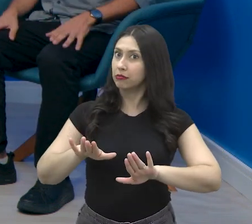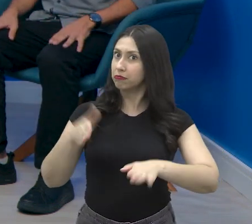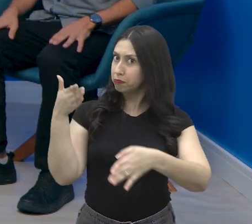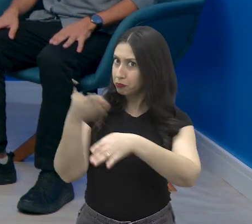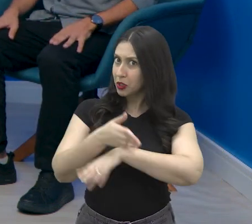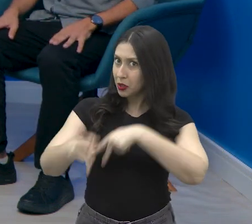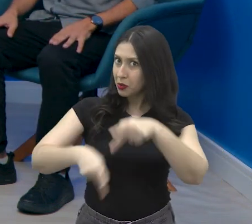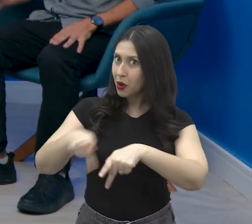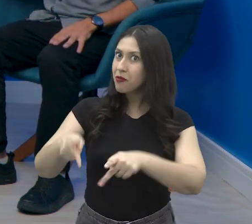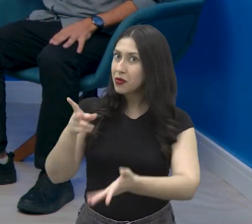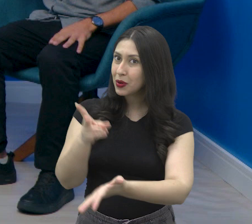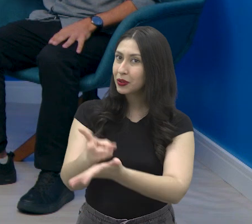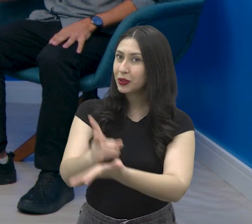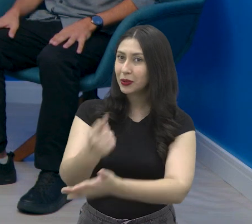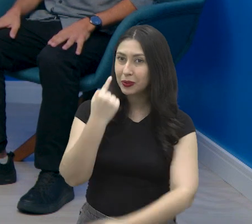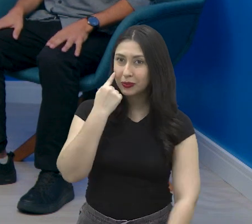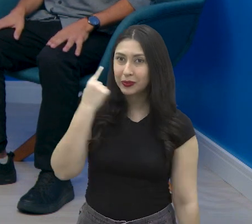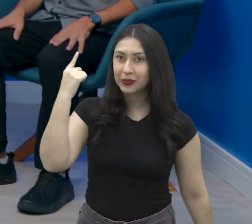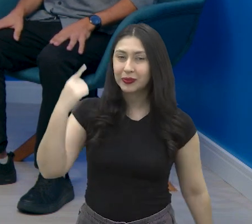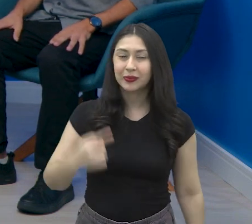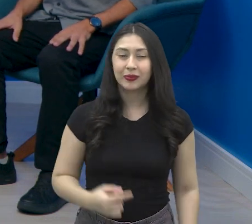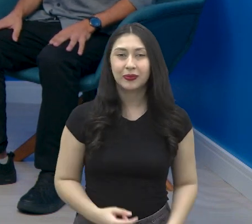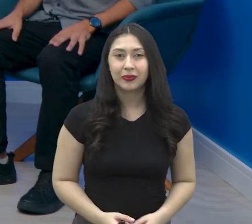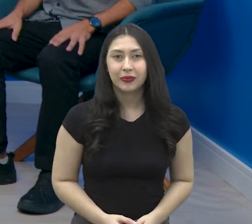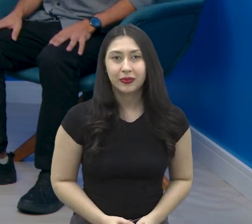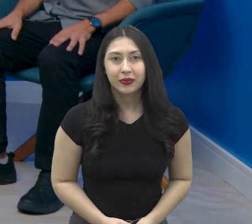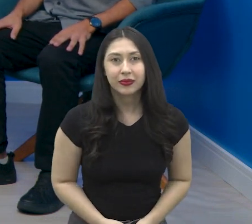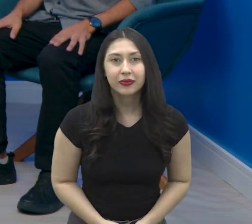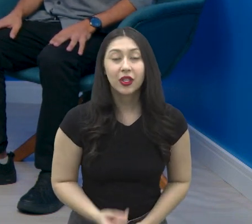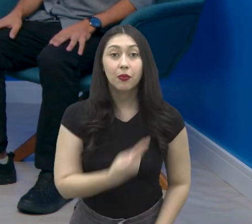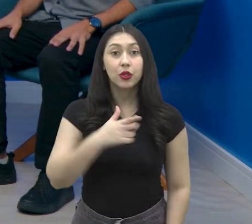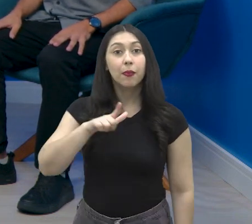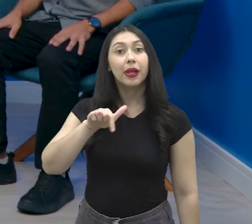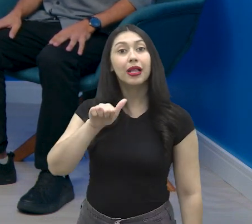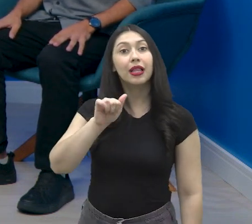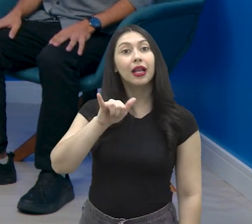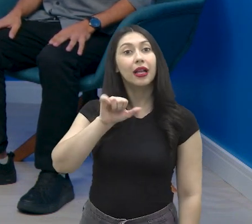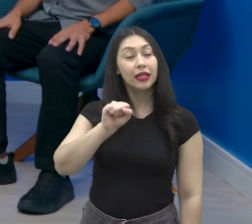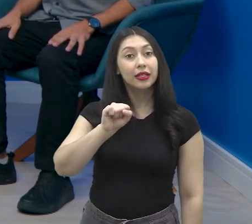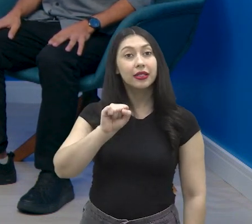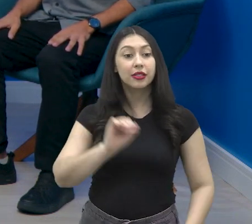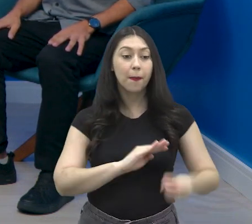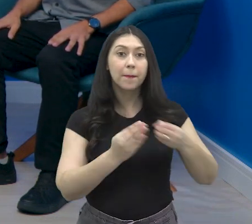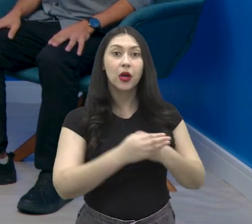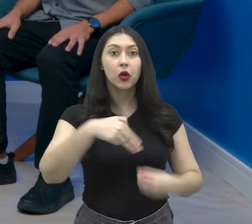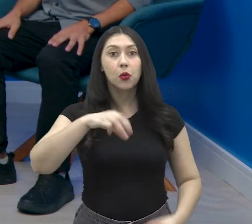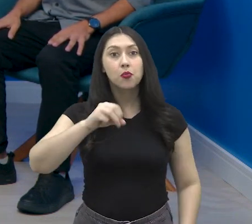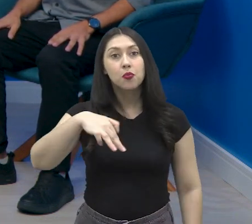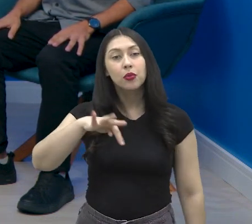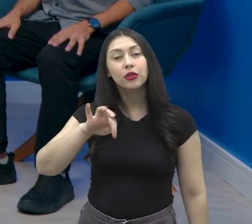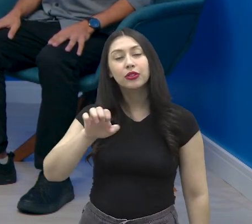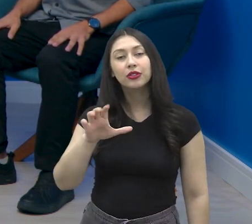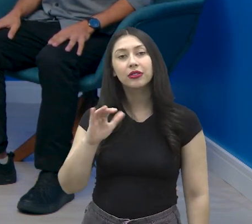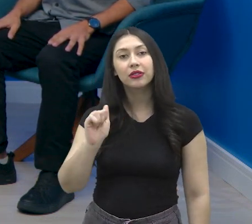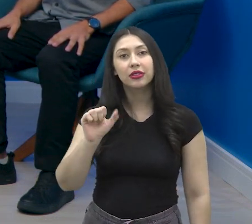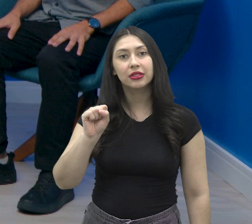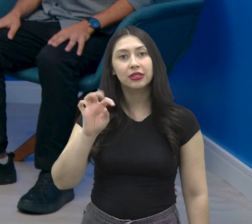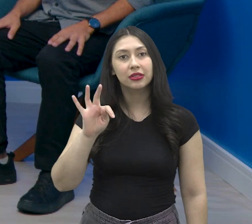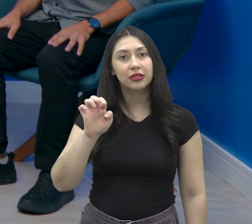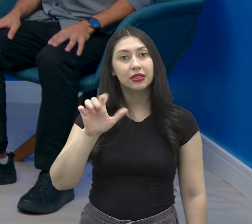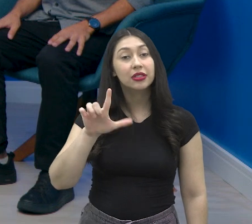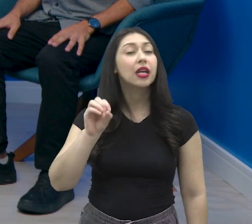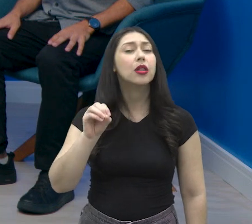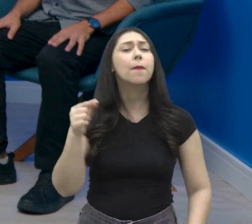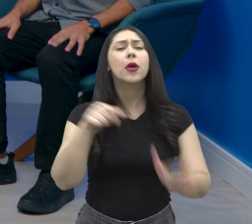participações do público, né, Marvin? Vamos conferir a próxima pergunta. E Laís Martins, bairro Monte Castelo, como